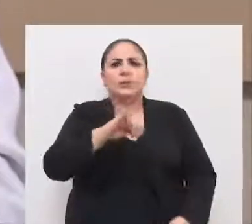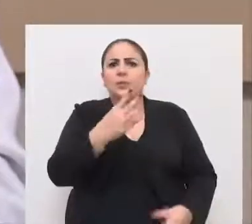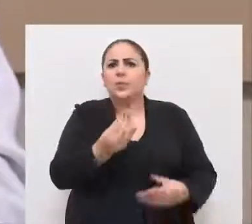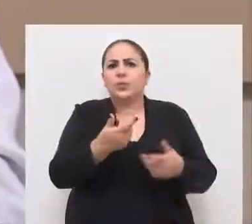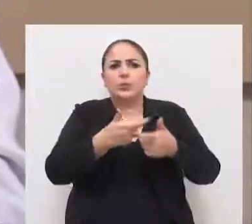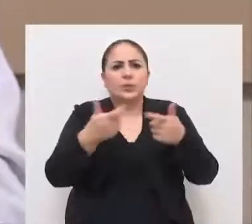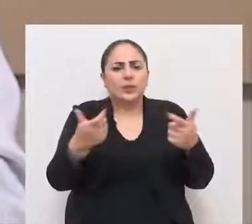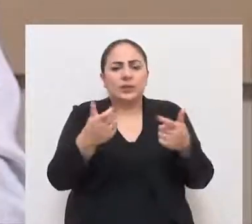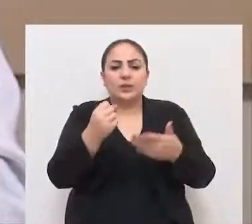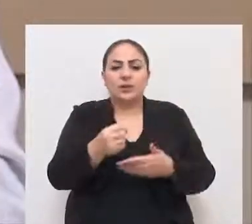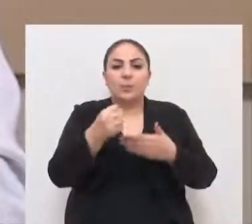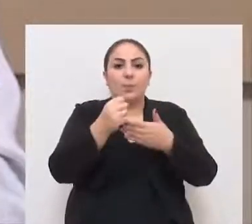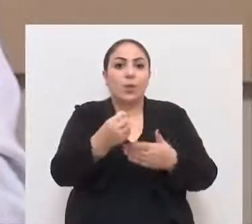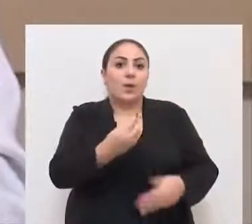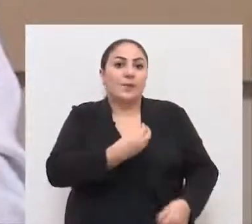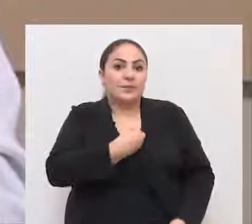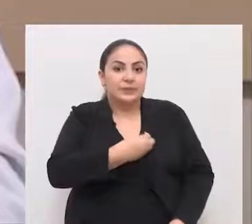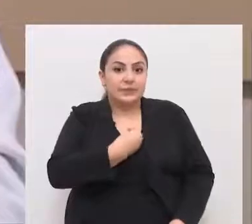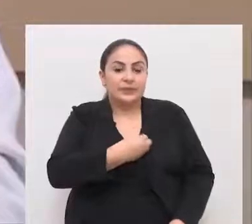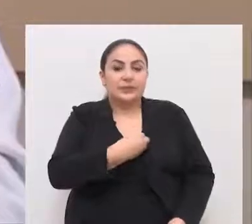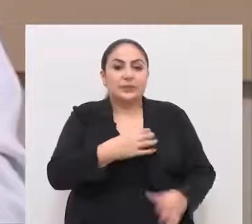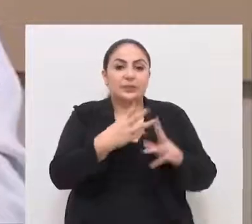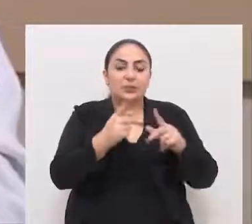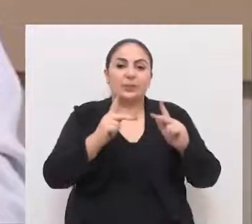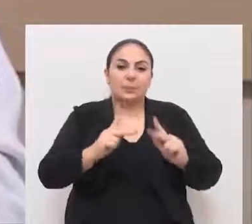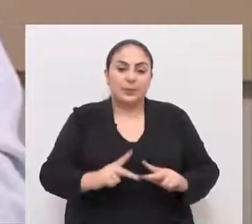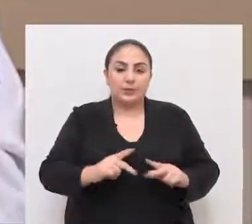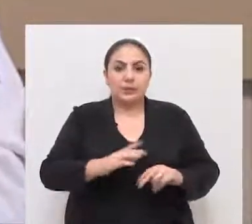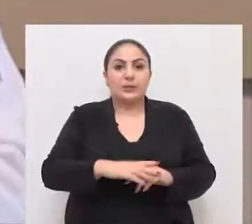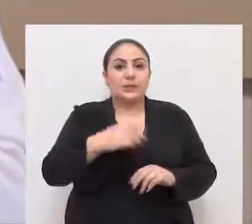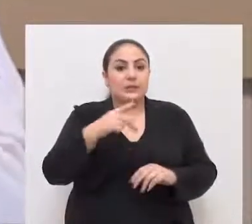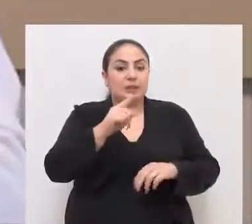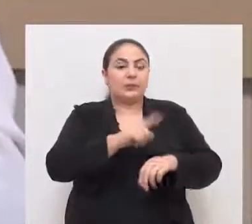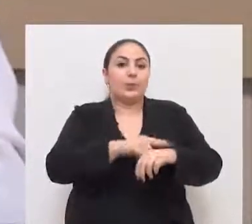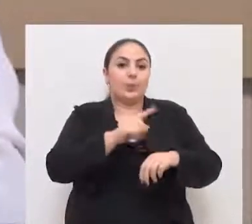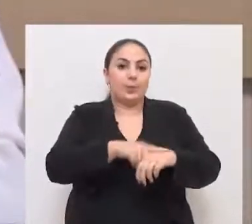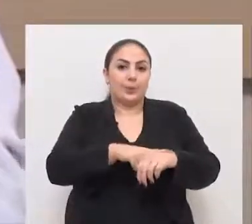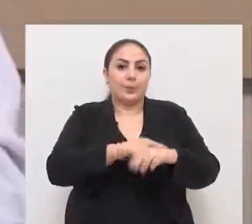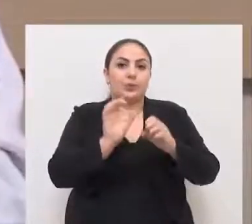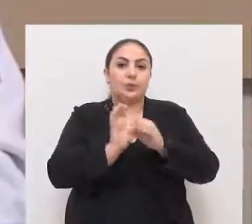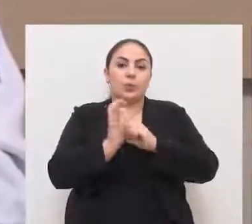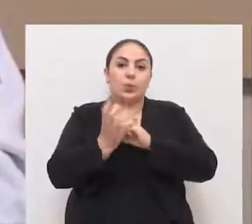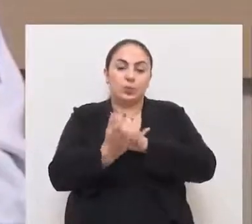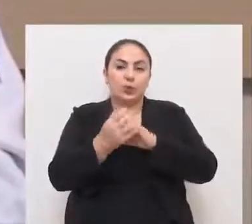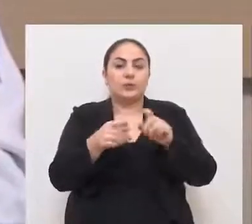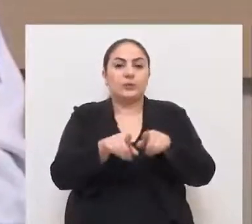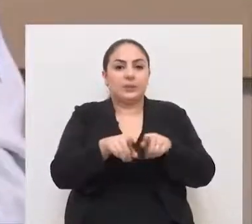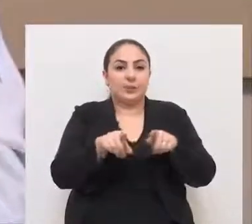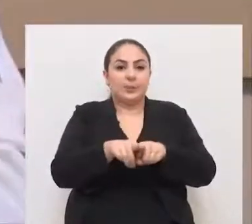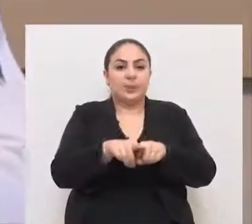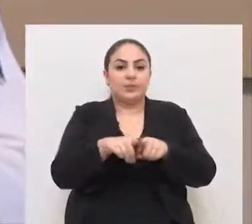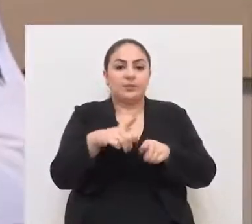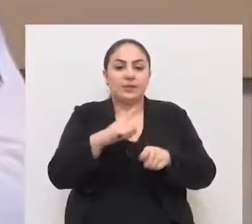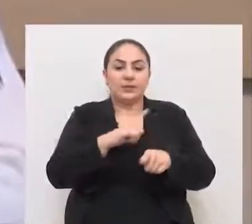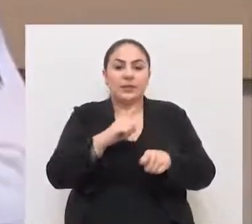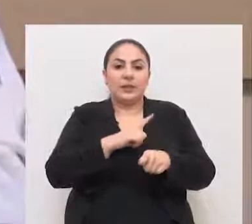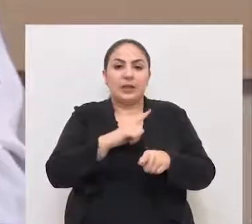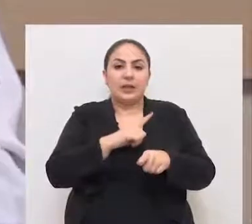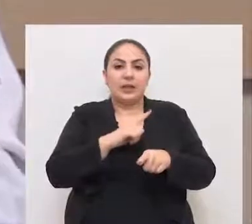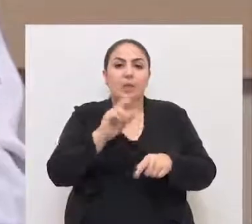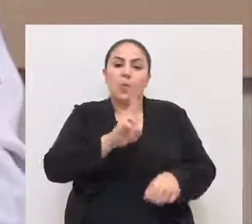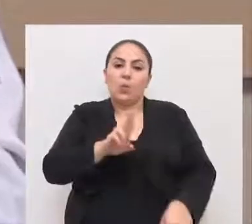uma importância muito grande no suporte à vida dos pacientes nesse momento do Covid e que